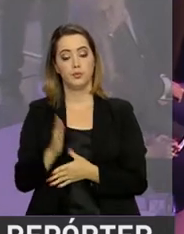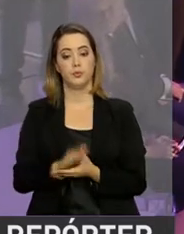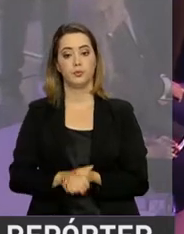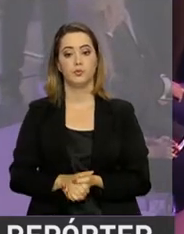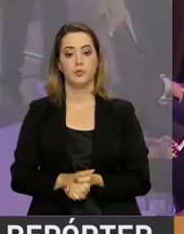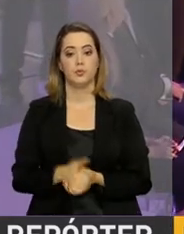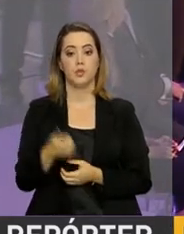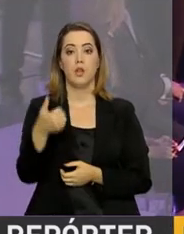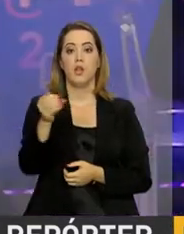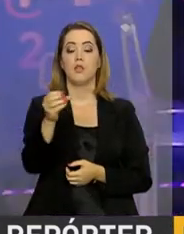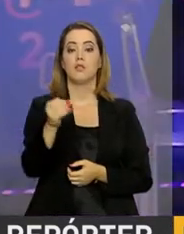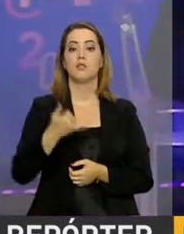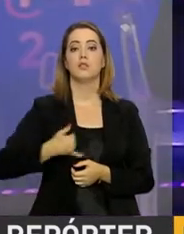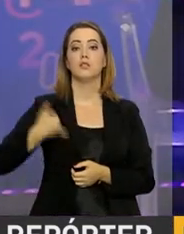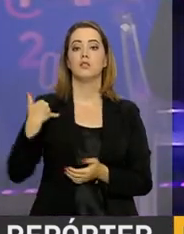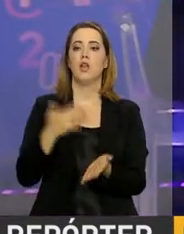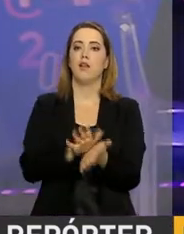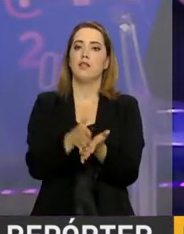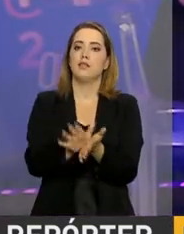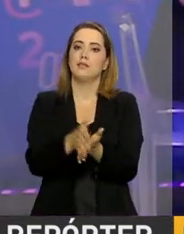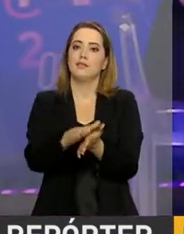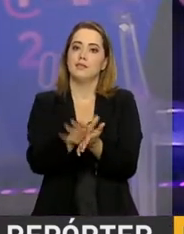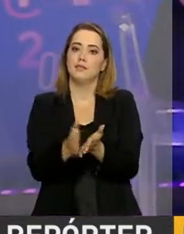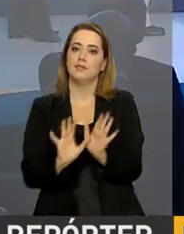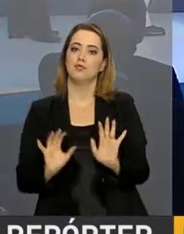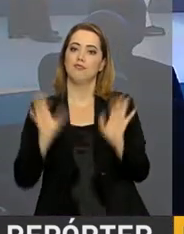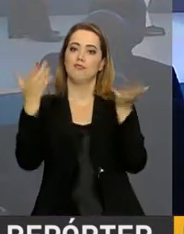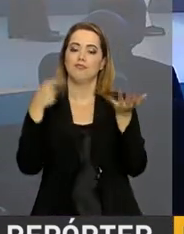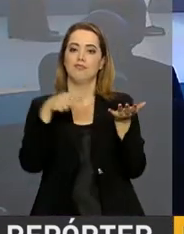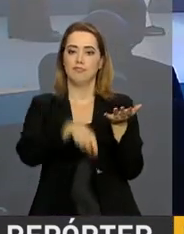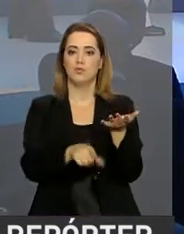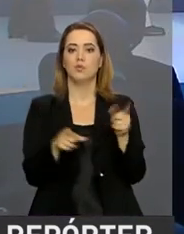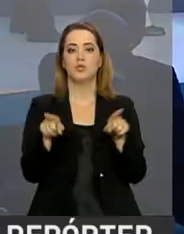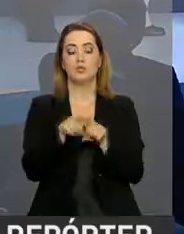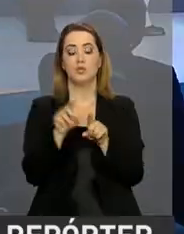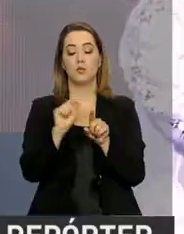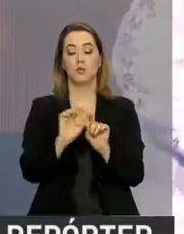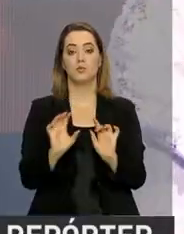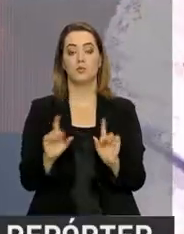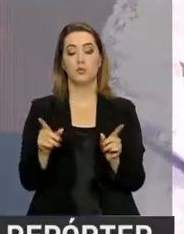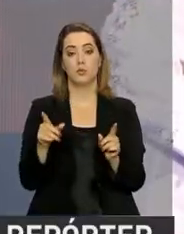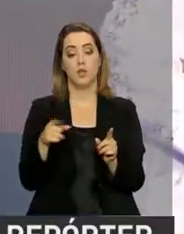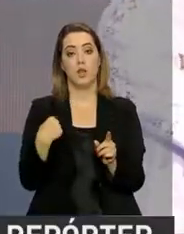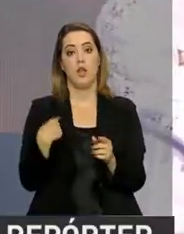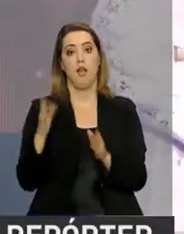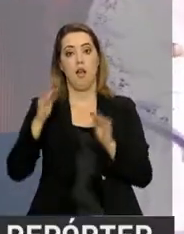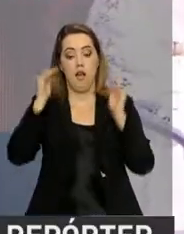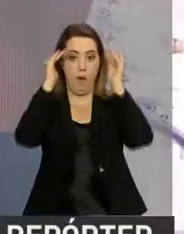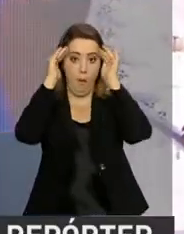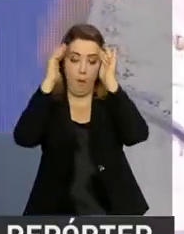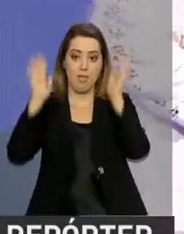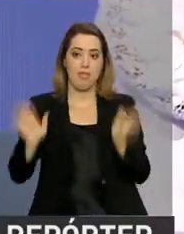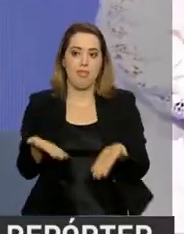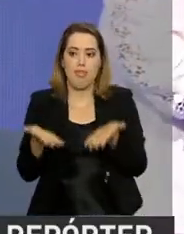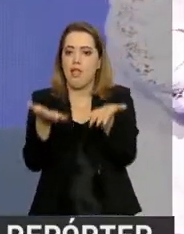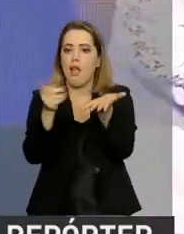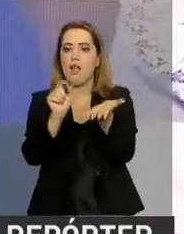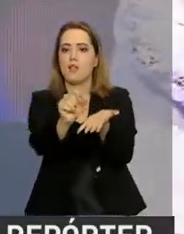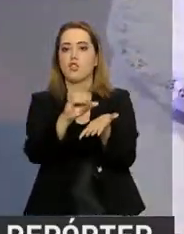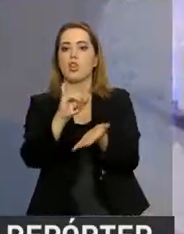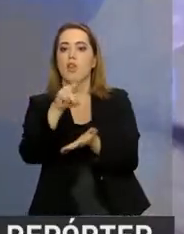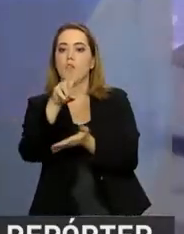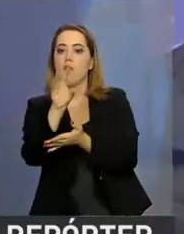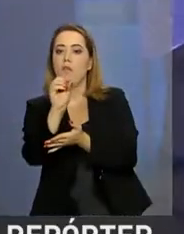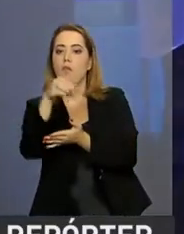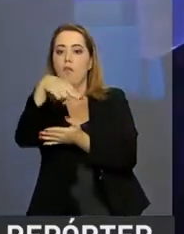Os 100 anos do samba foram celebrados nesta edição da Ordem do Mérito Cultural. A grande homenageada da noite foi Dona Ivone